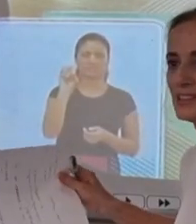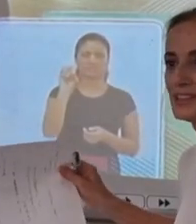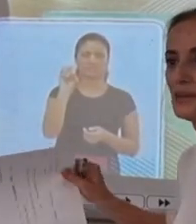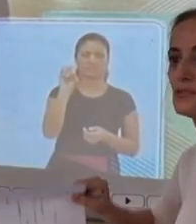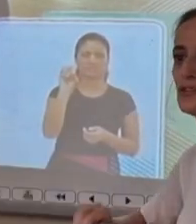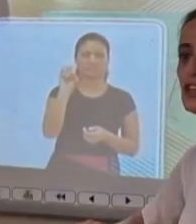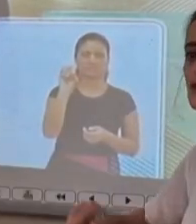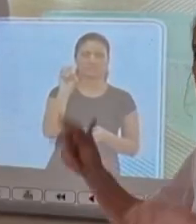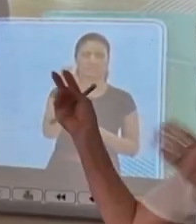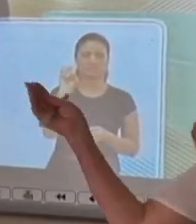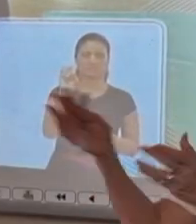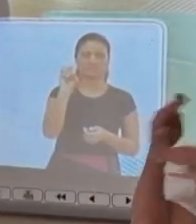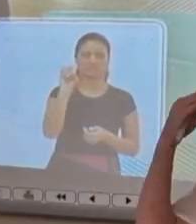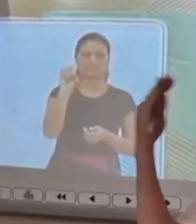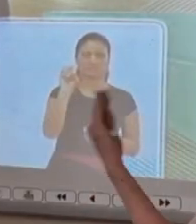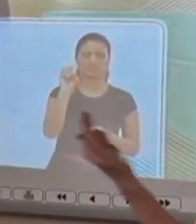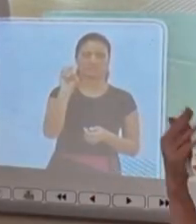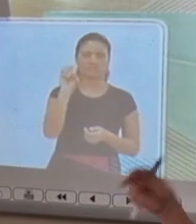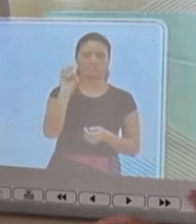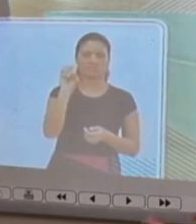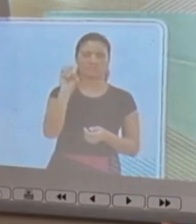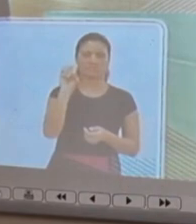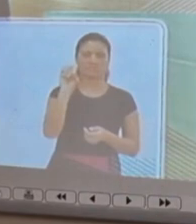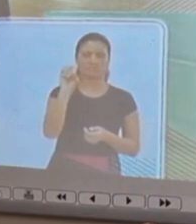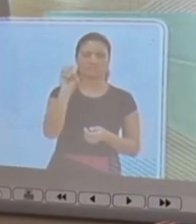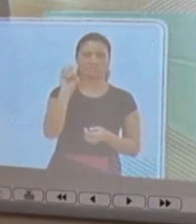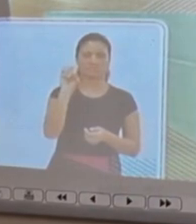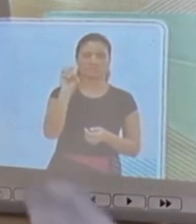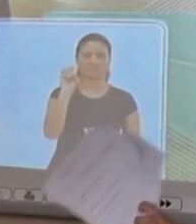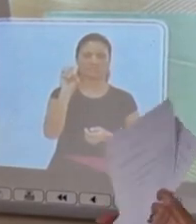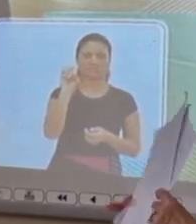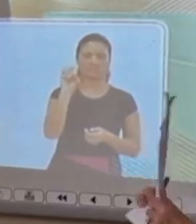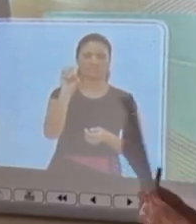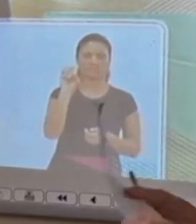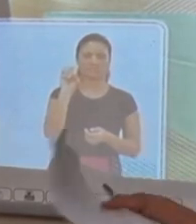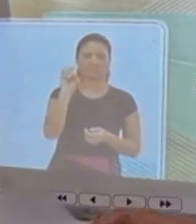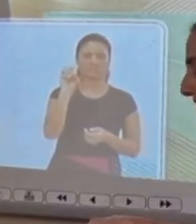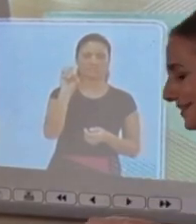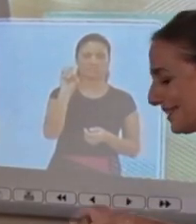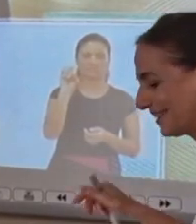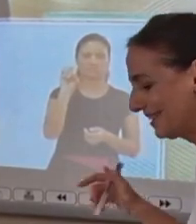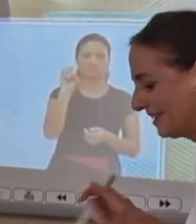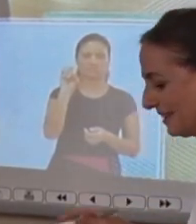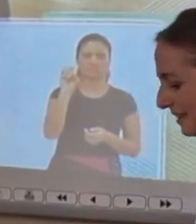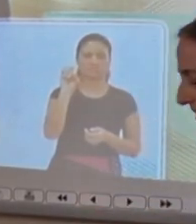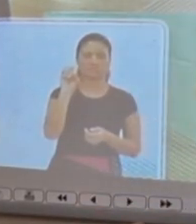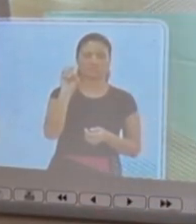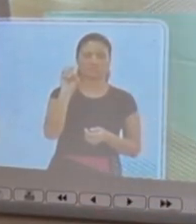troca. Estamos uníssono. As forças. Acho que eu vou ler dependendo do Rogério, tem várias.